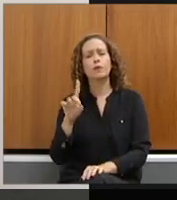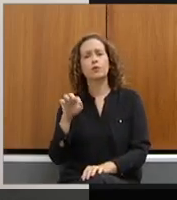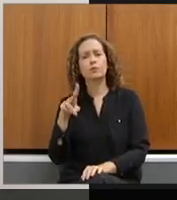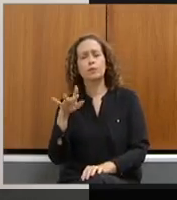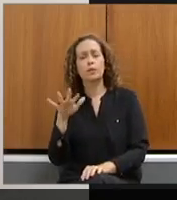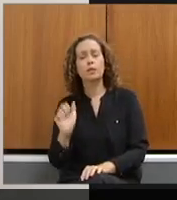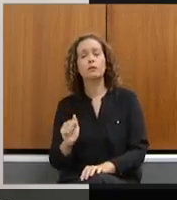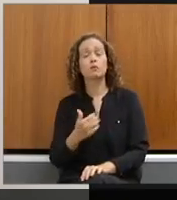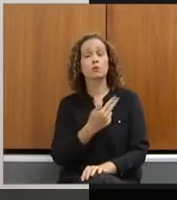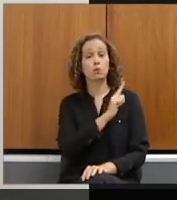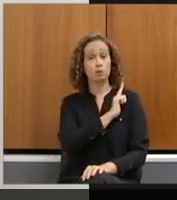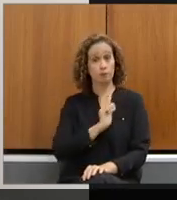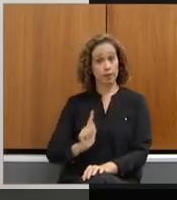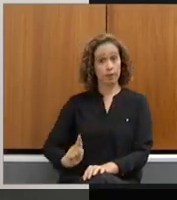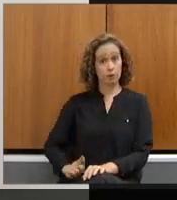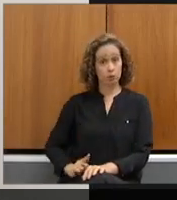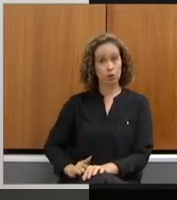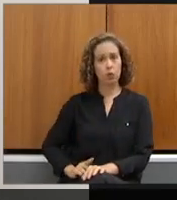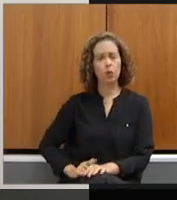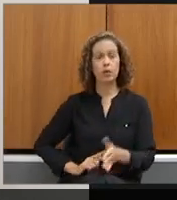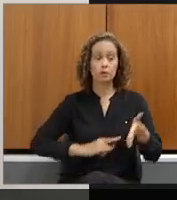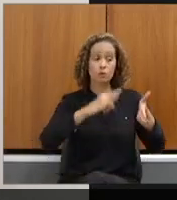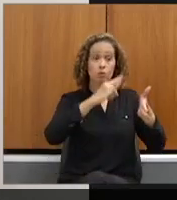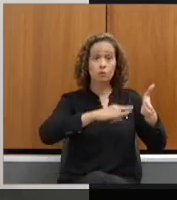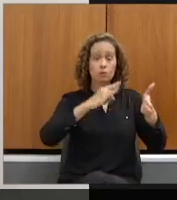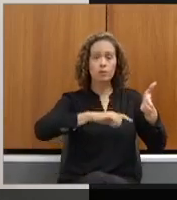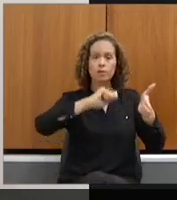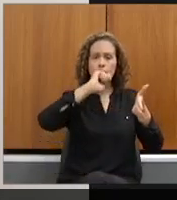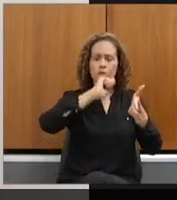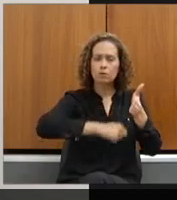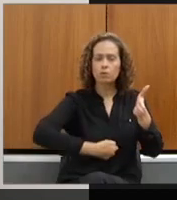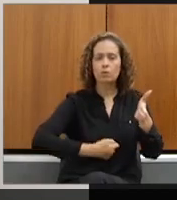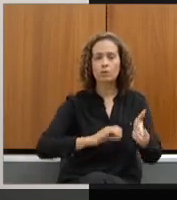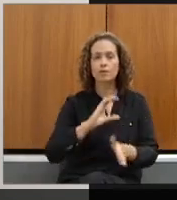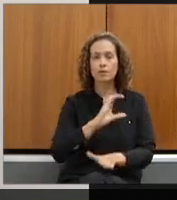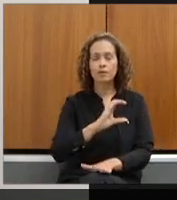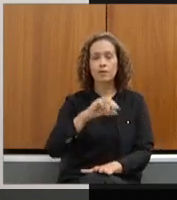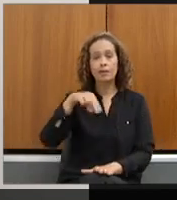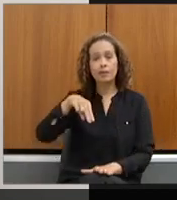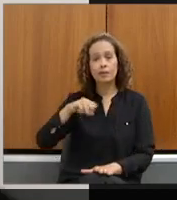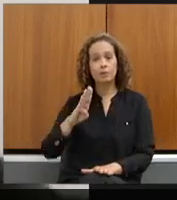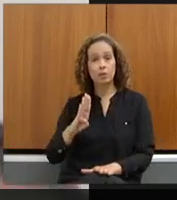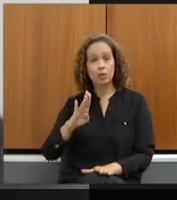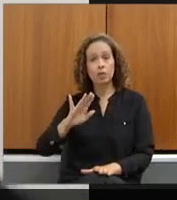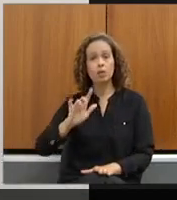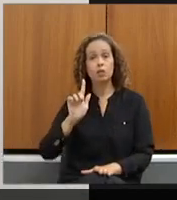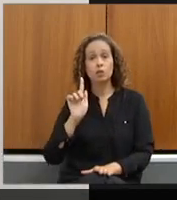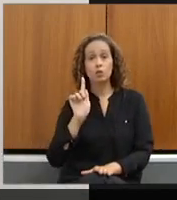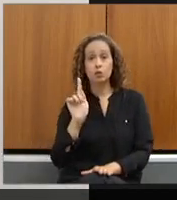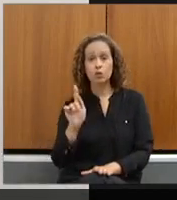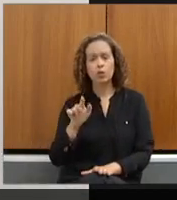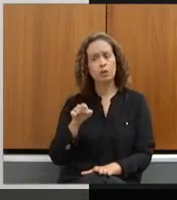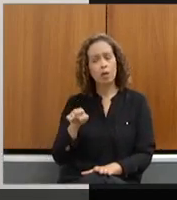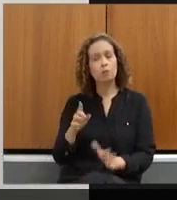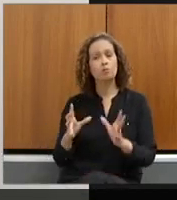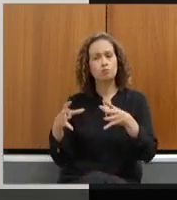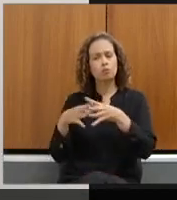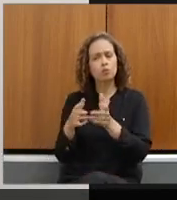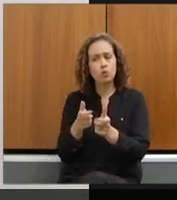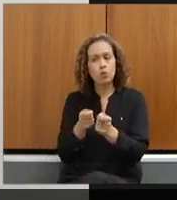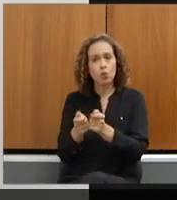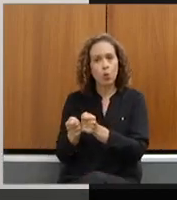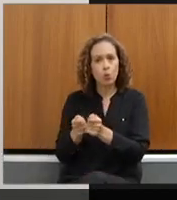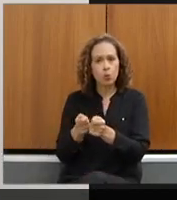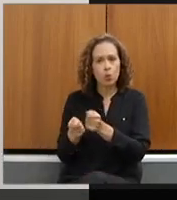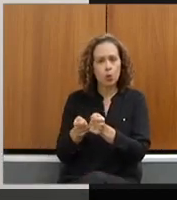Governador assina memorando com a CNB G é o grupo que controla sinopharm e